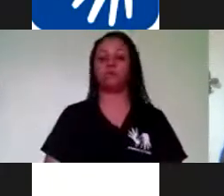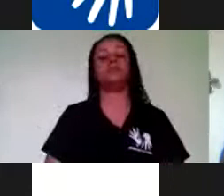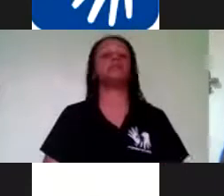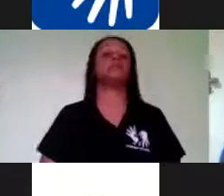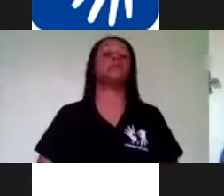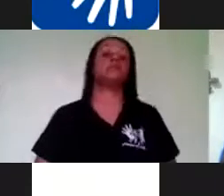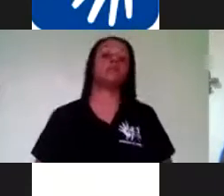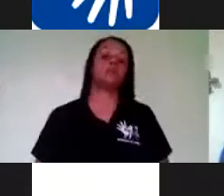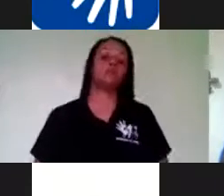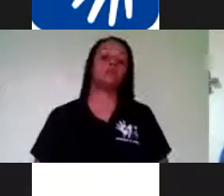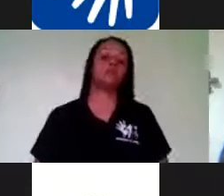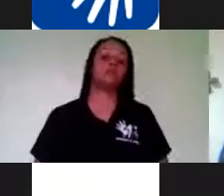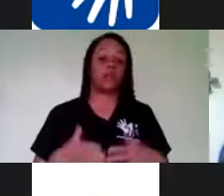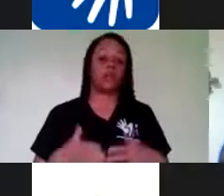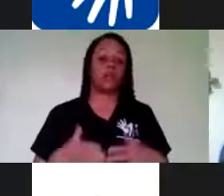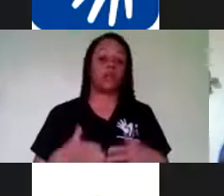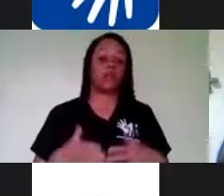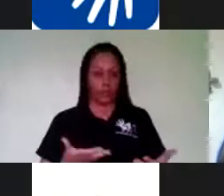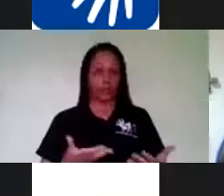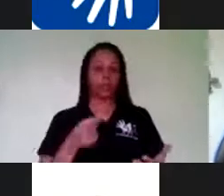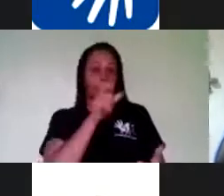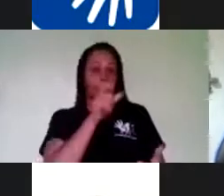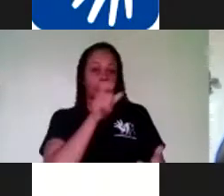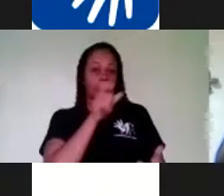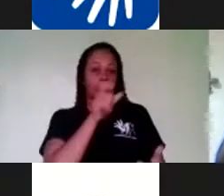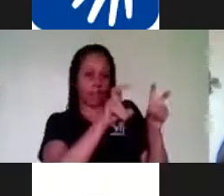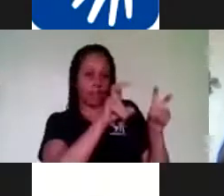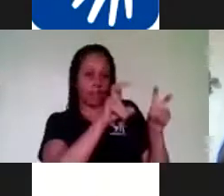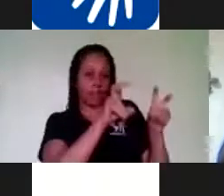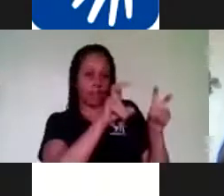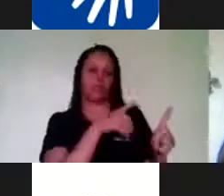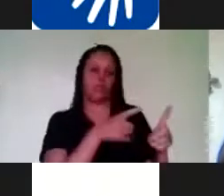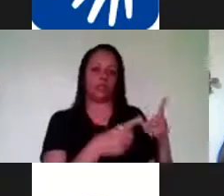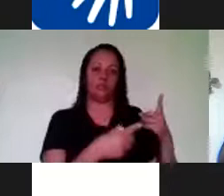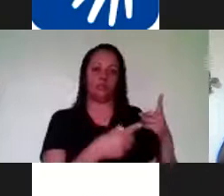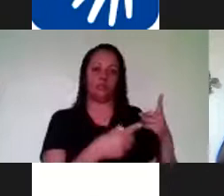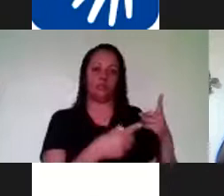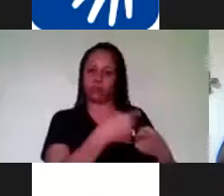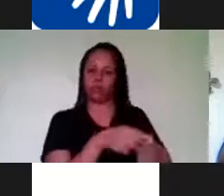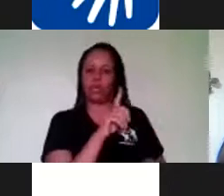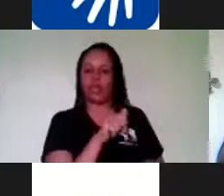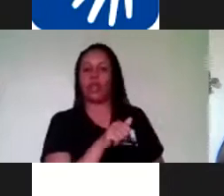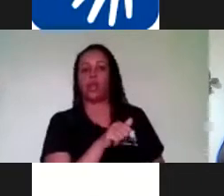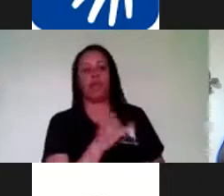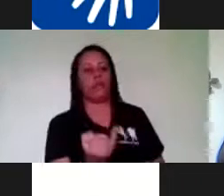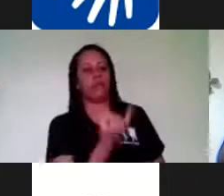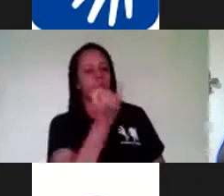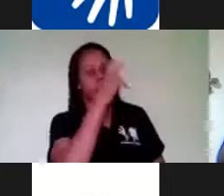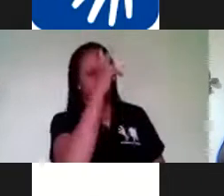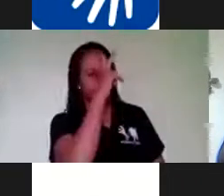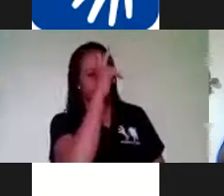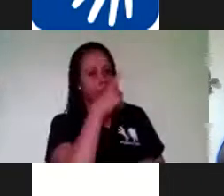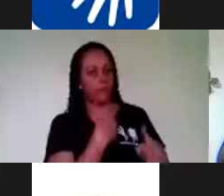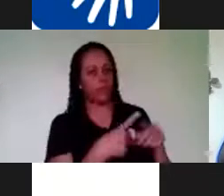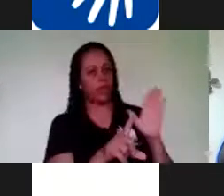Então, essa questão tem sido discutida, acho que é importante lembrar que, segundo a Lei Brasileira de Inclusão, nós